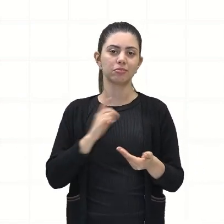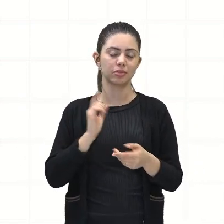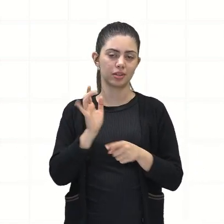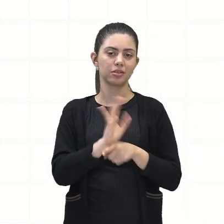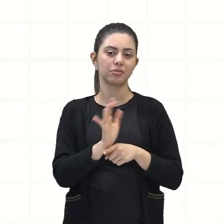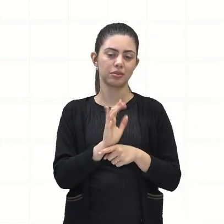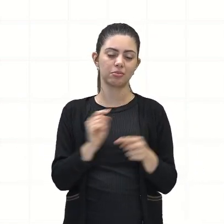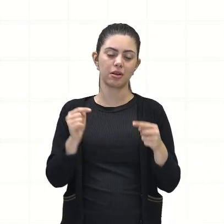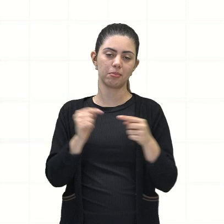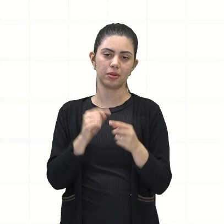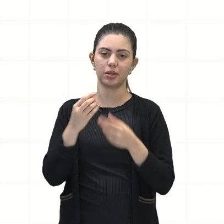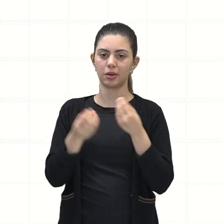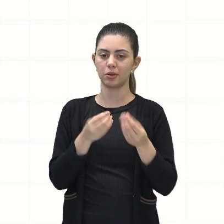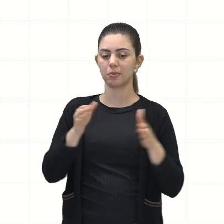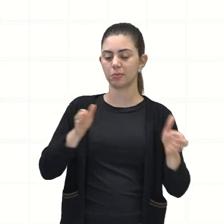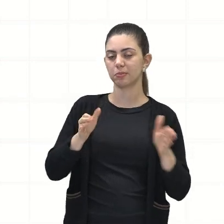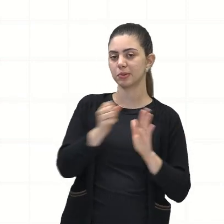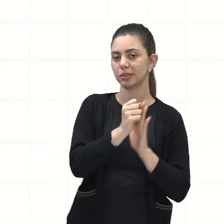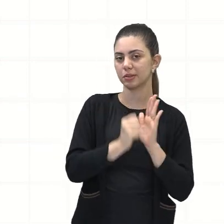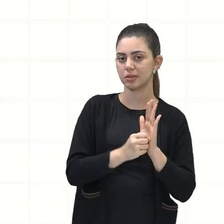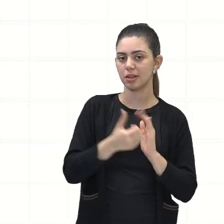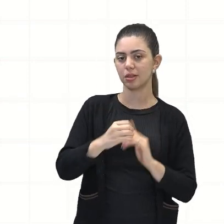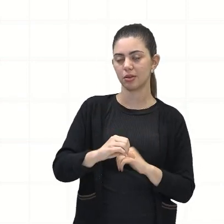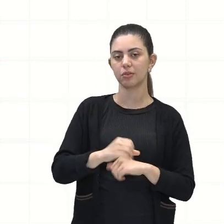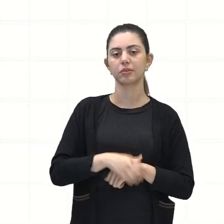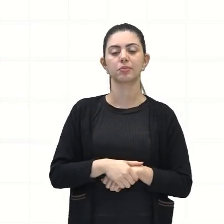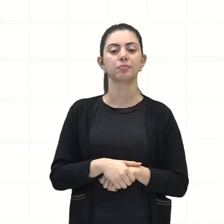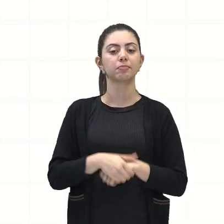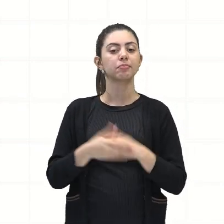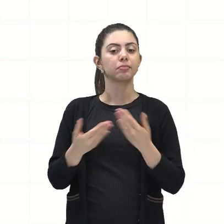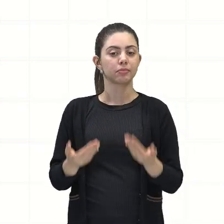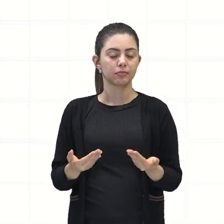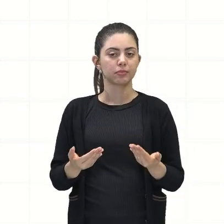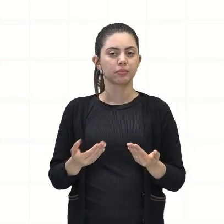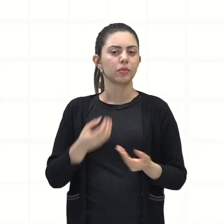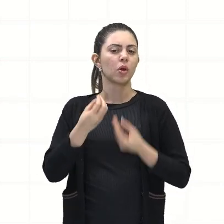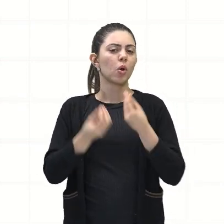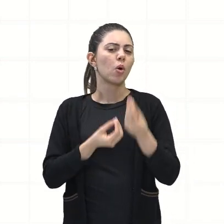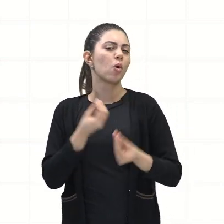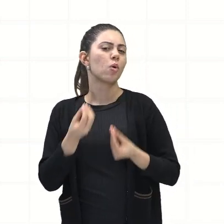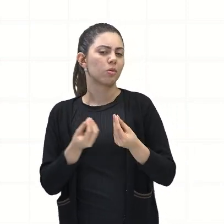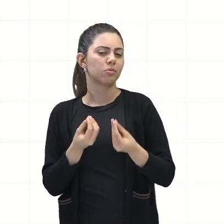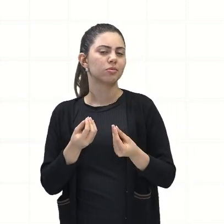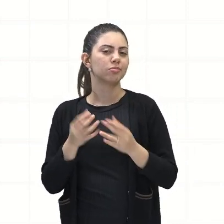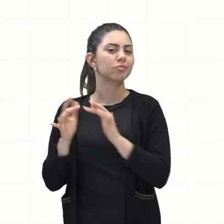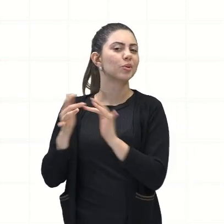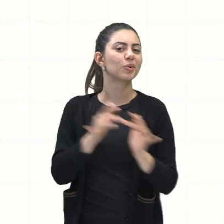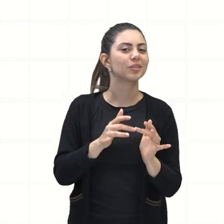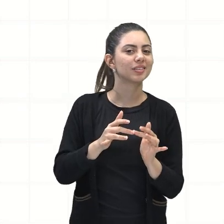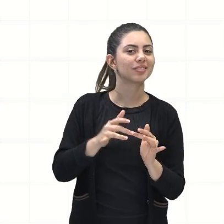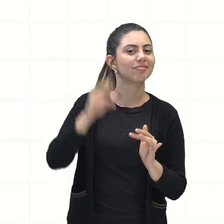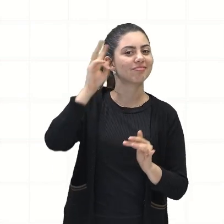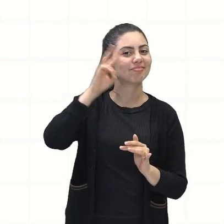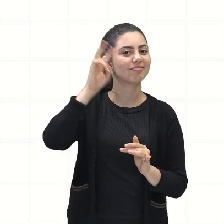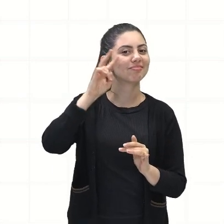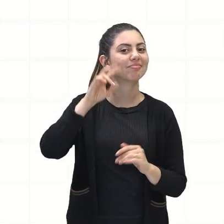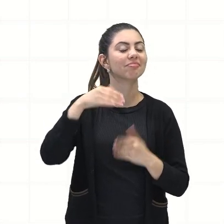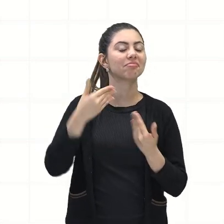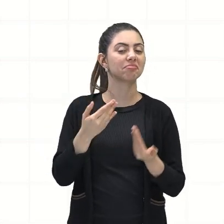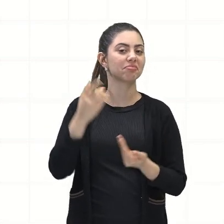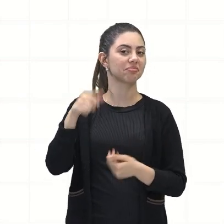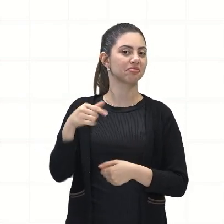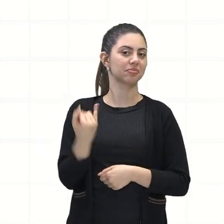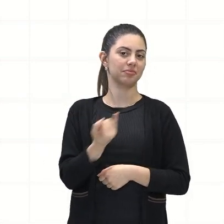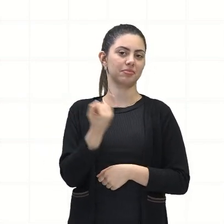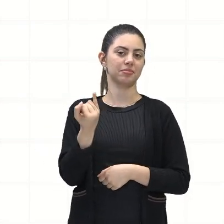bem esse contexto, né? Assim como desenhos. Então, qual era o contexto? Lembre sempre, né? Palavra muito